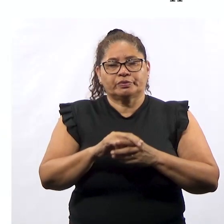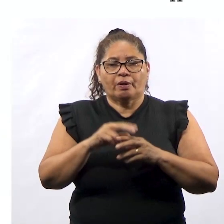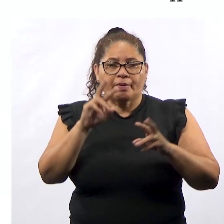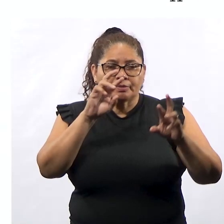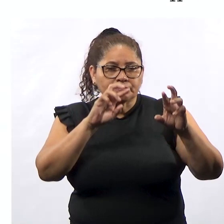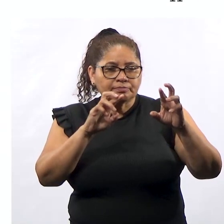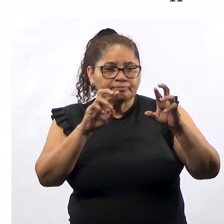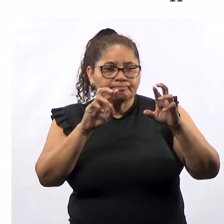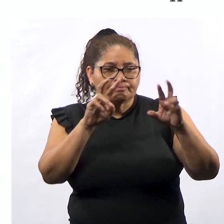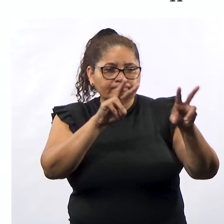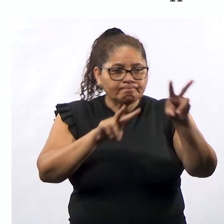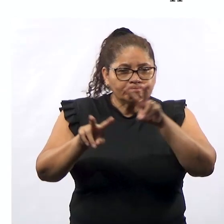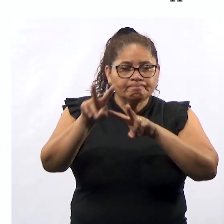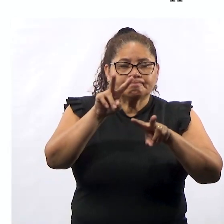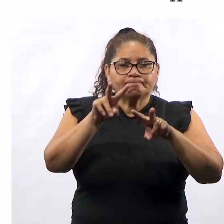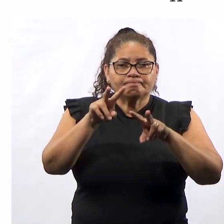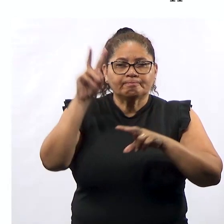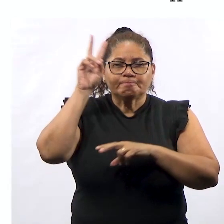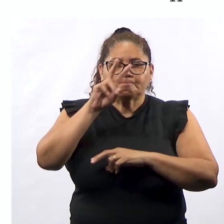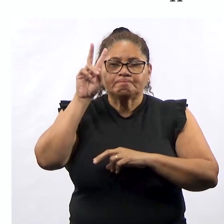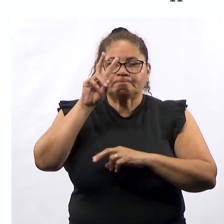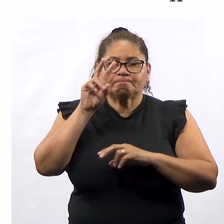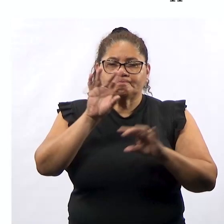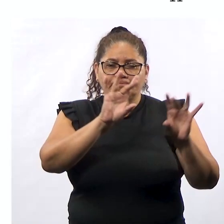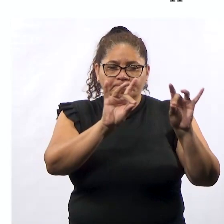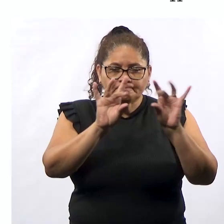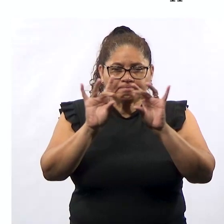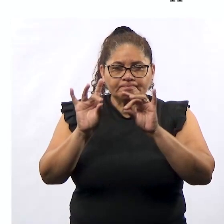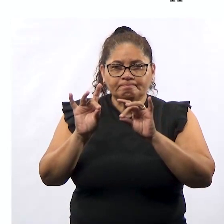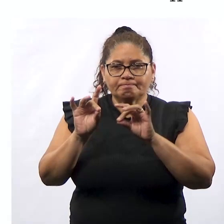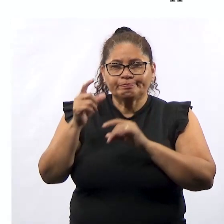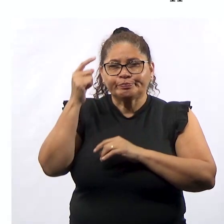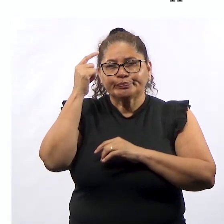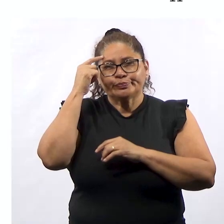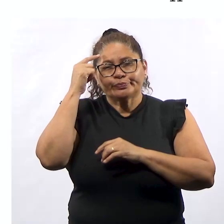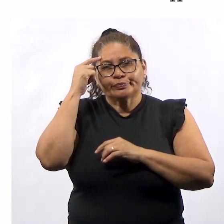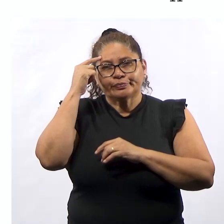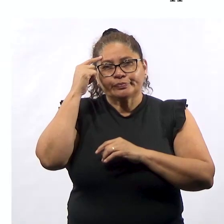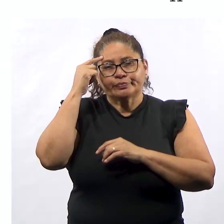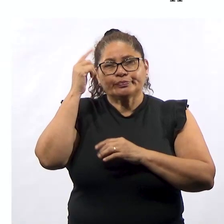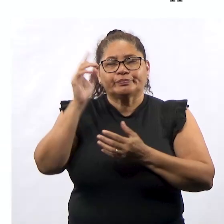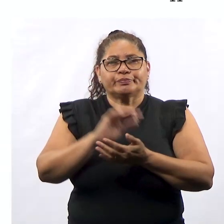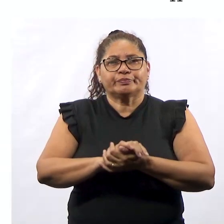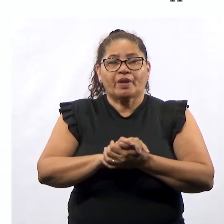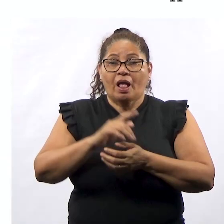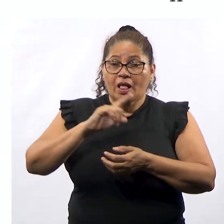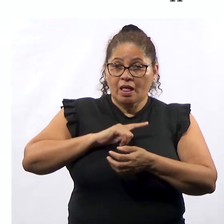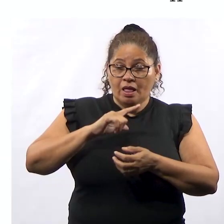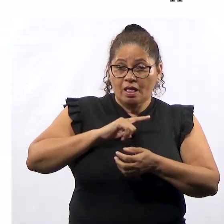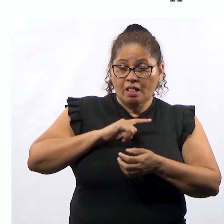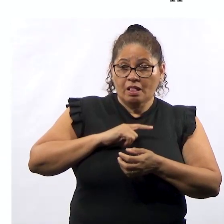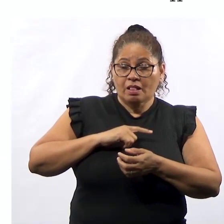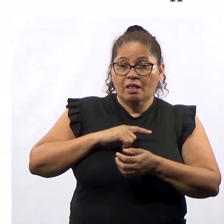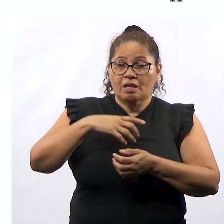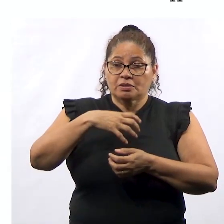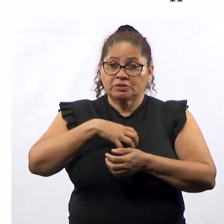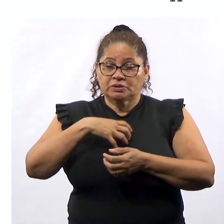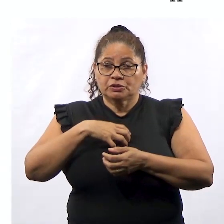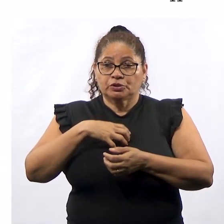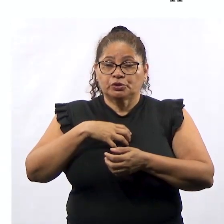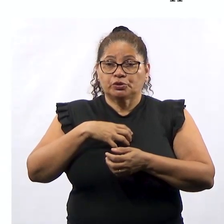bem visualizados em situações históricas específicas. Então, para pensarmos um currículo que tenha